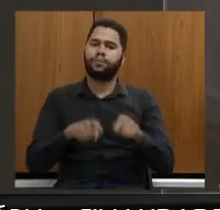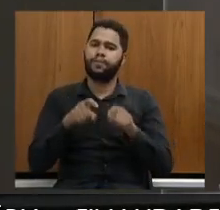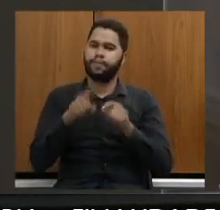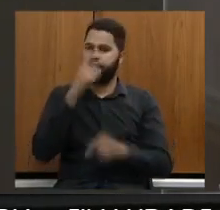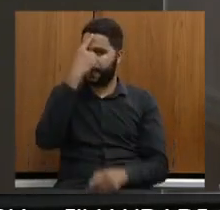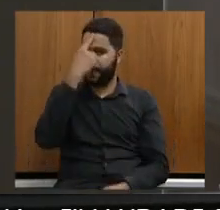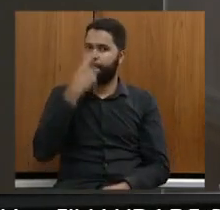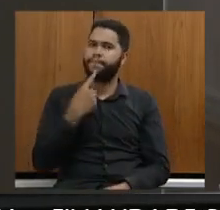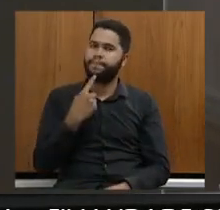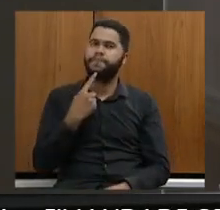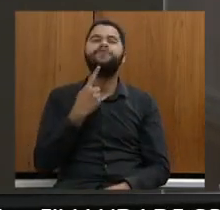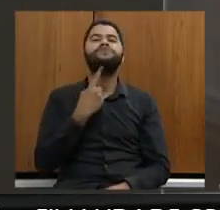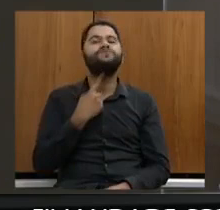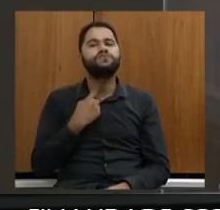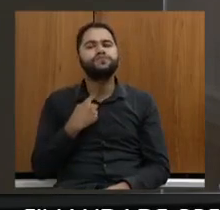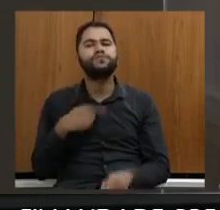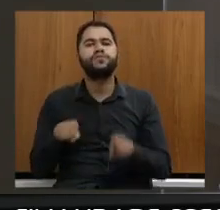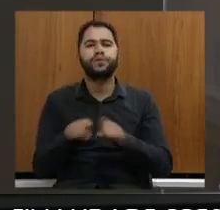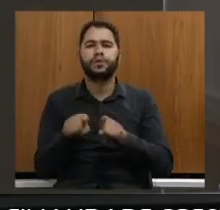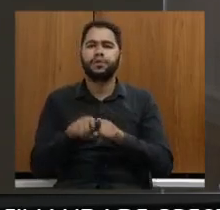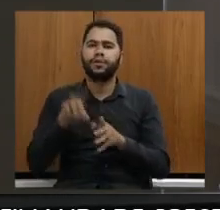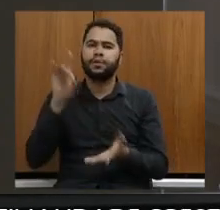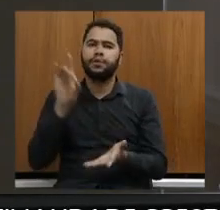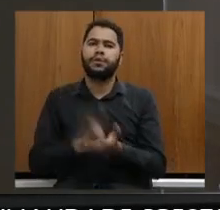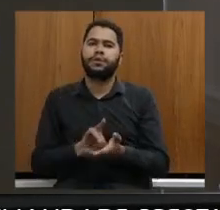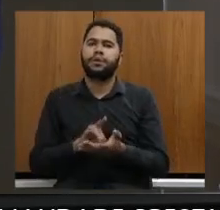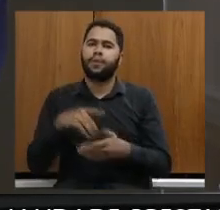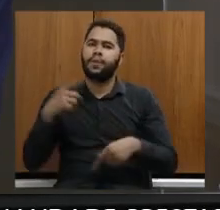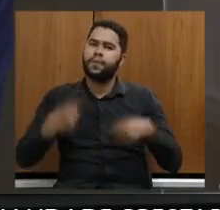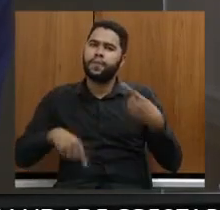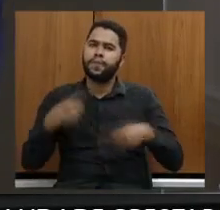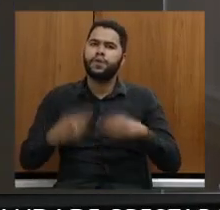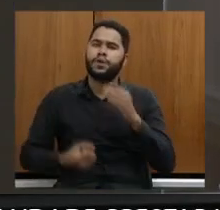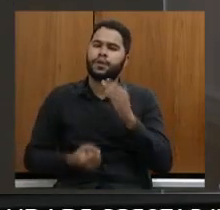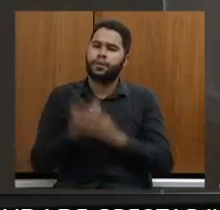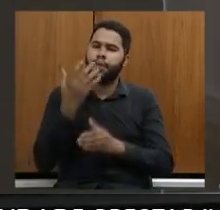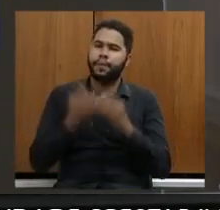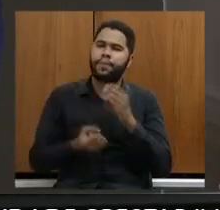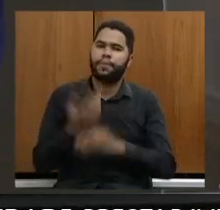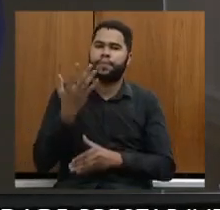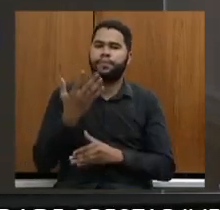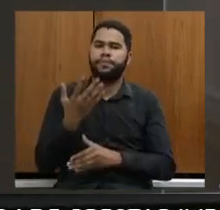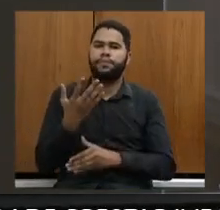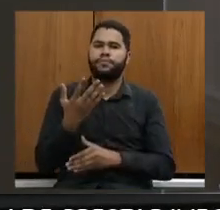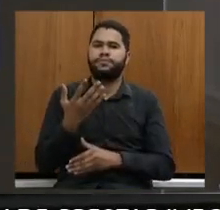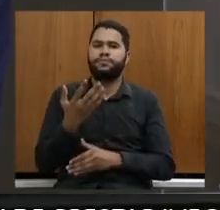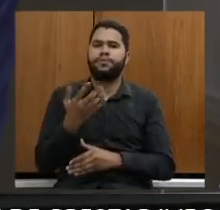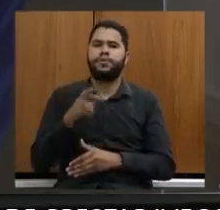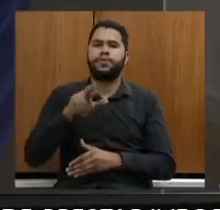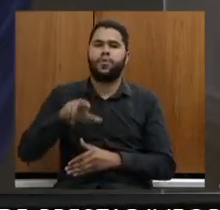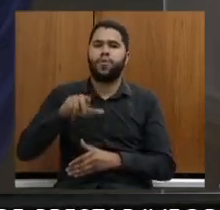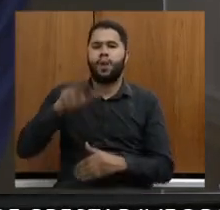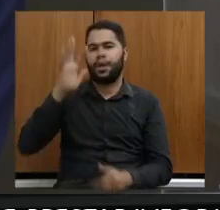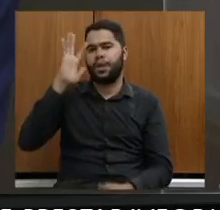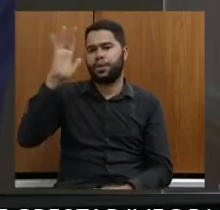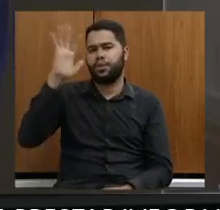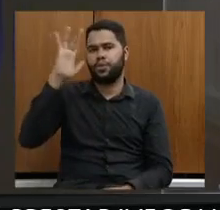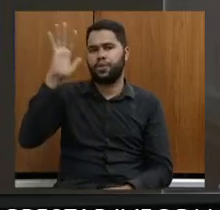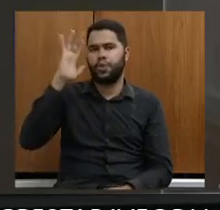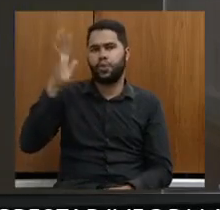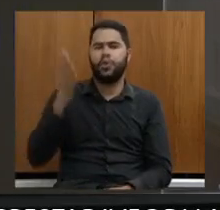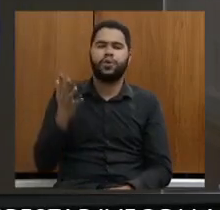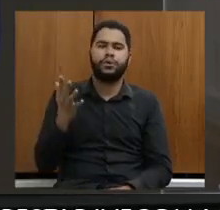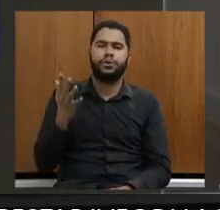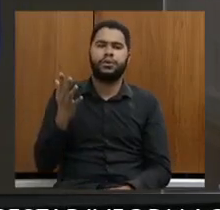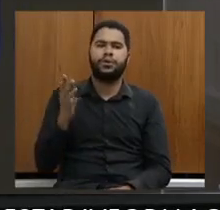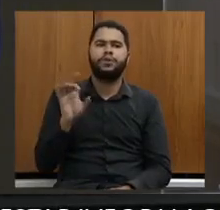perfil que tem a vontade e que vem realmente seja de uma política de produção e não é uma política e ideológica e